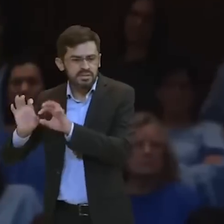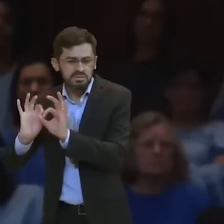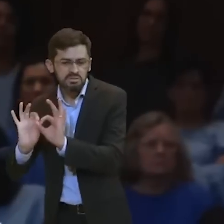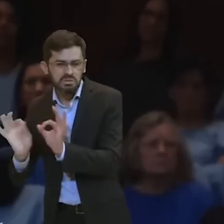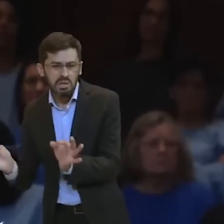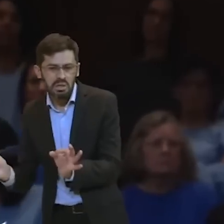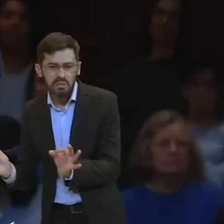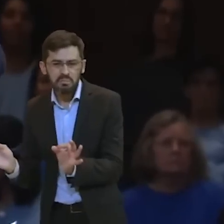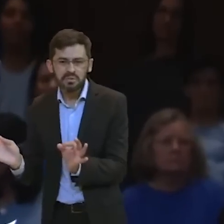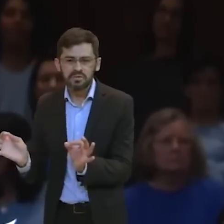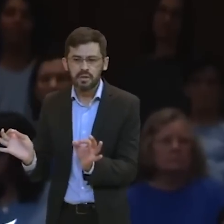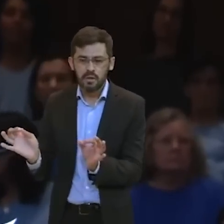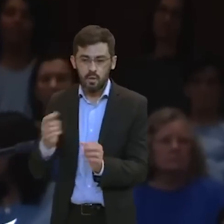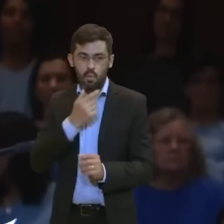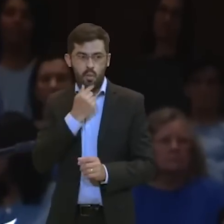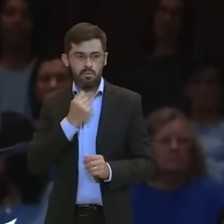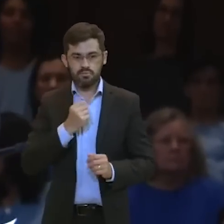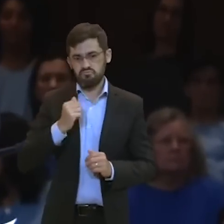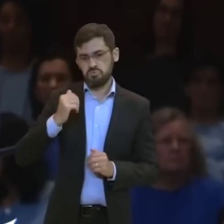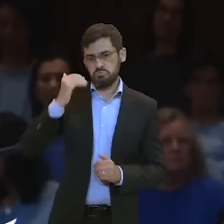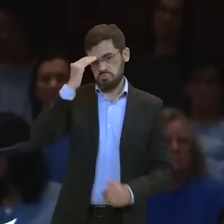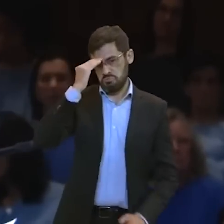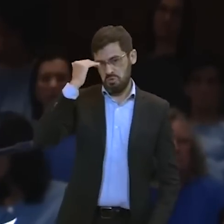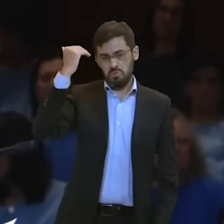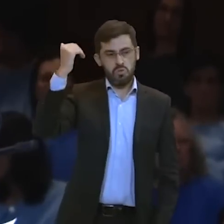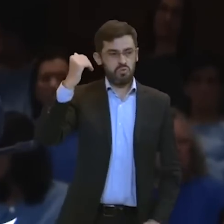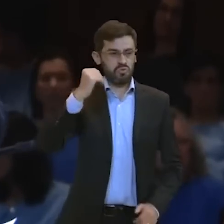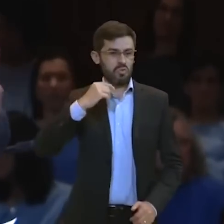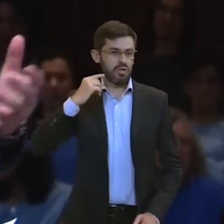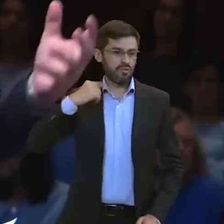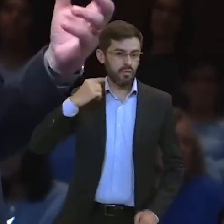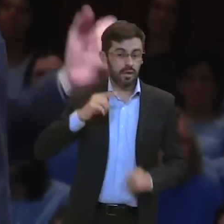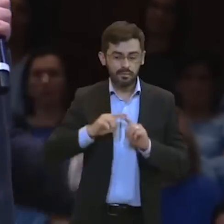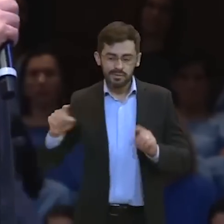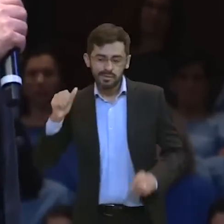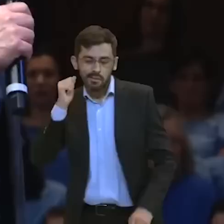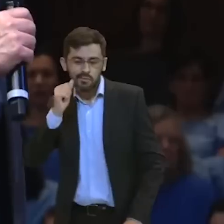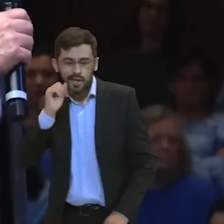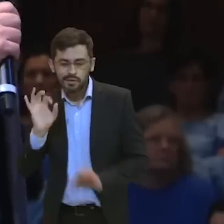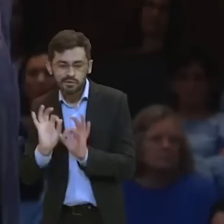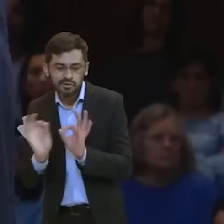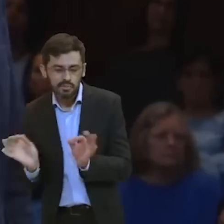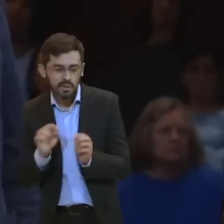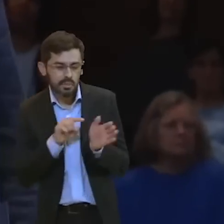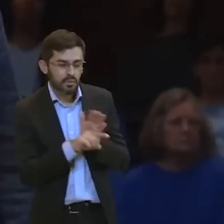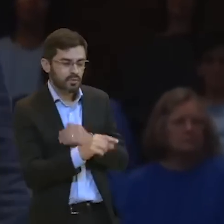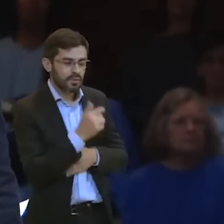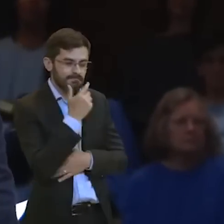semi-analfabeta, ele é advogado, e ela pergunta: meu filho,